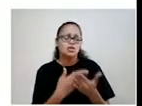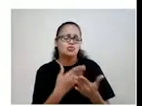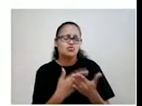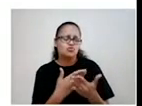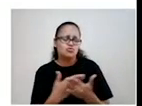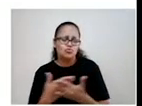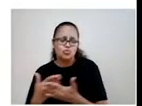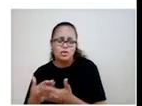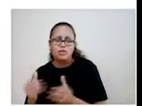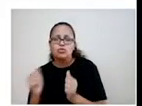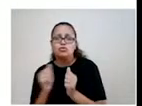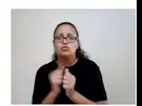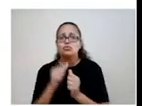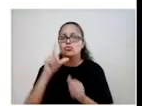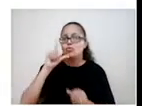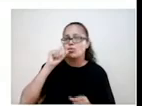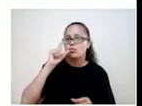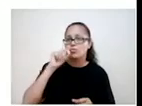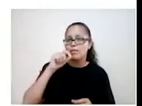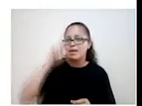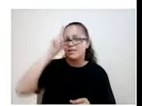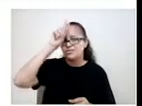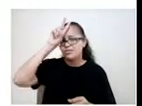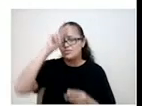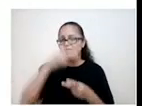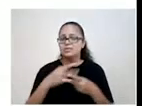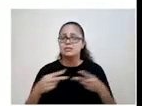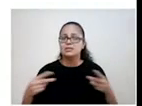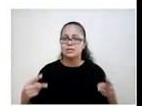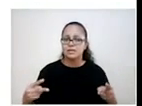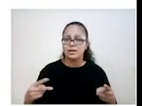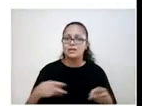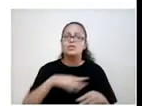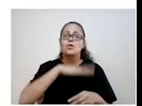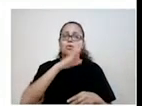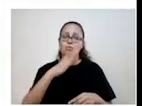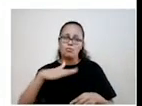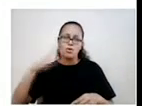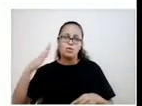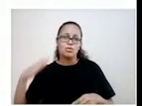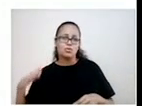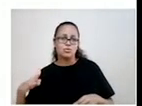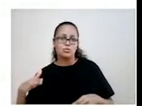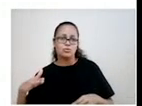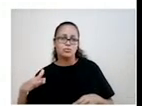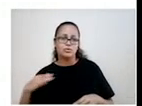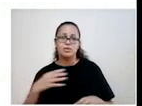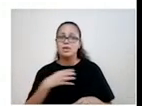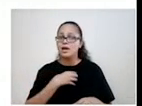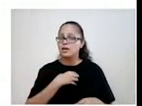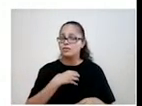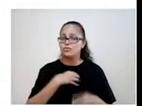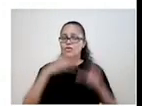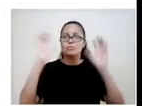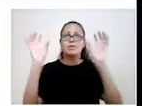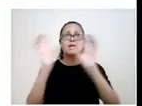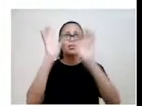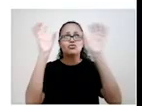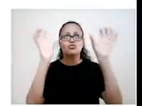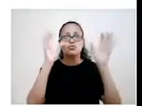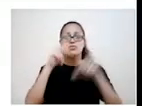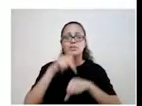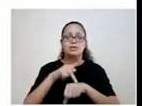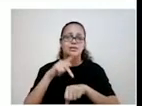dos pássaros e dos insetos, o ritmo das ondas e das correntes marinhas, as formas das nuvens e das